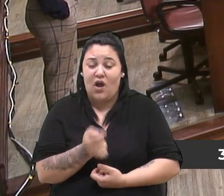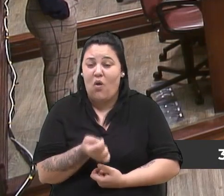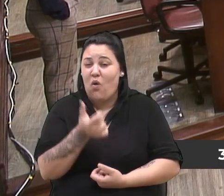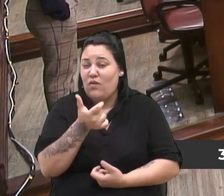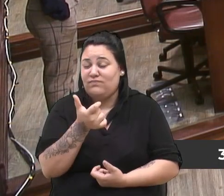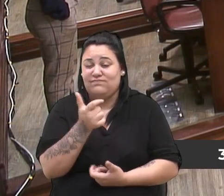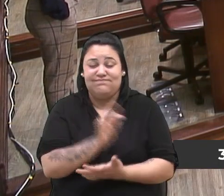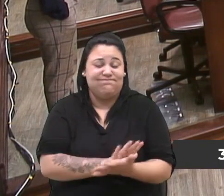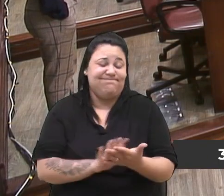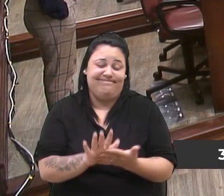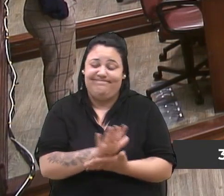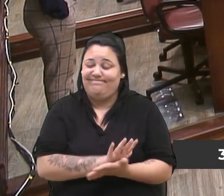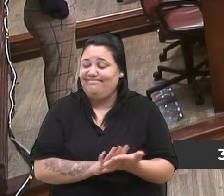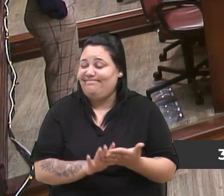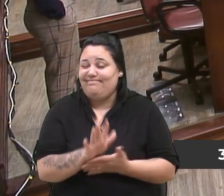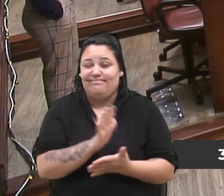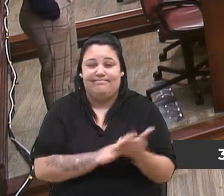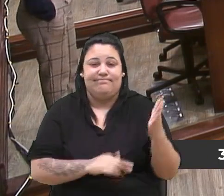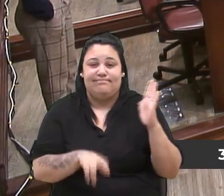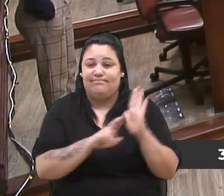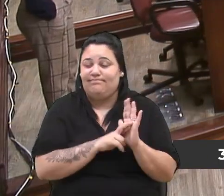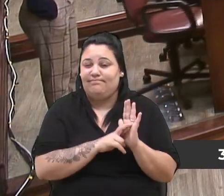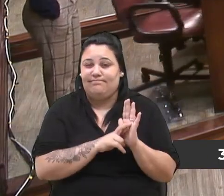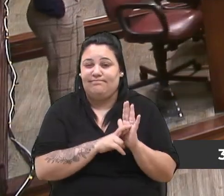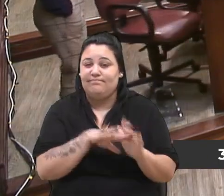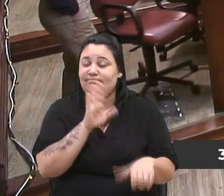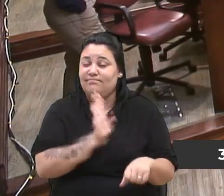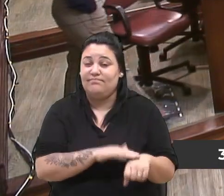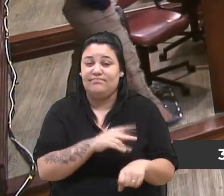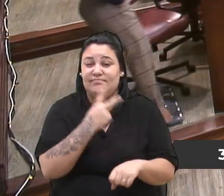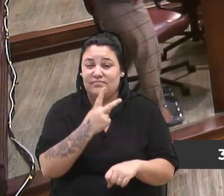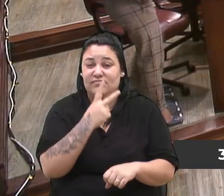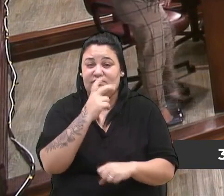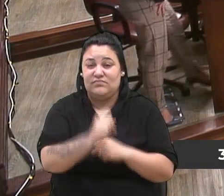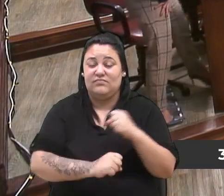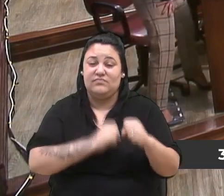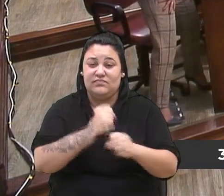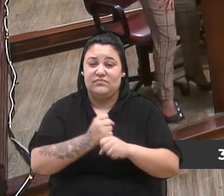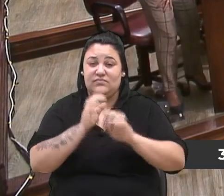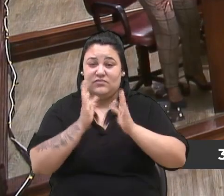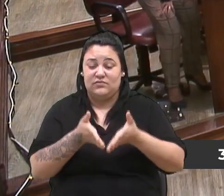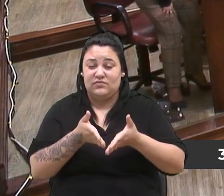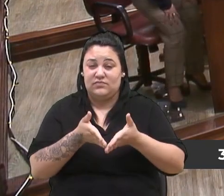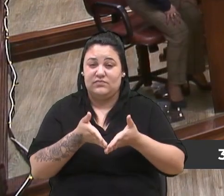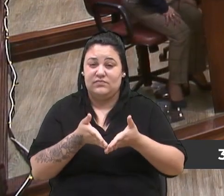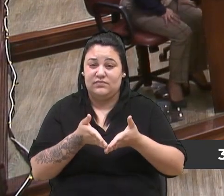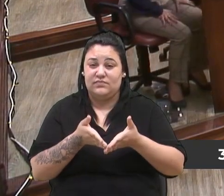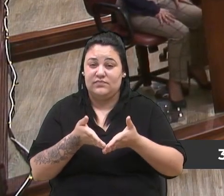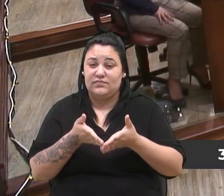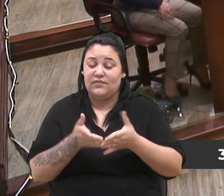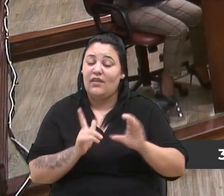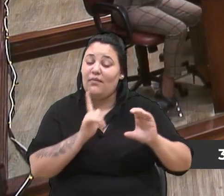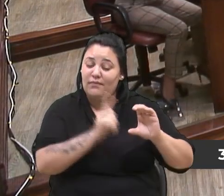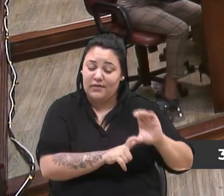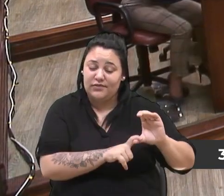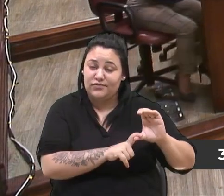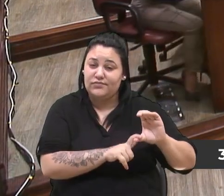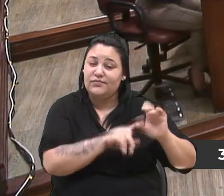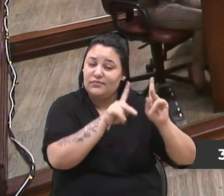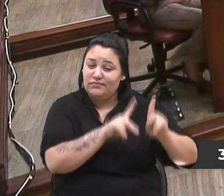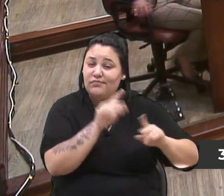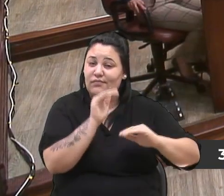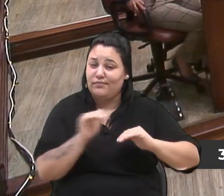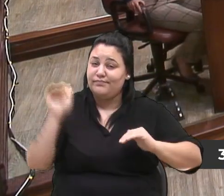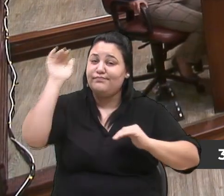resultado. É um trabalho de mais de 2 anos, envolve potências, envolve